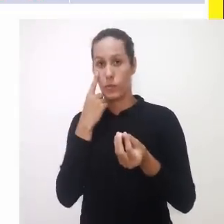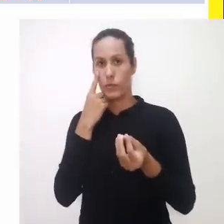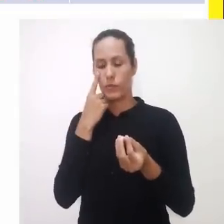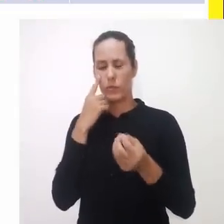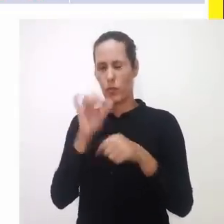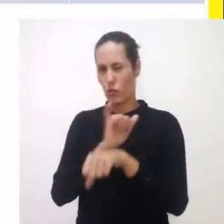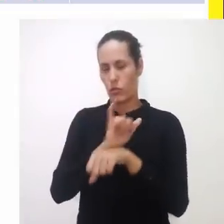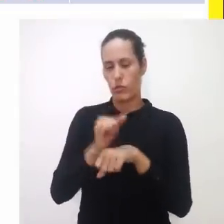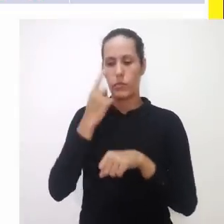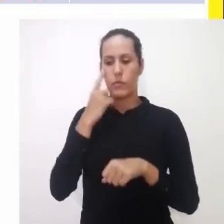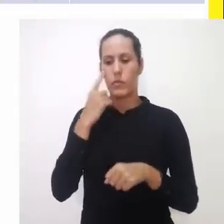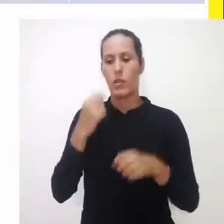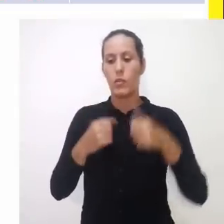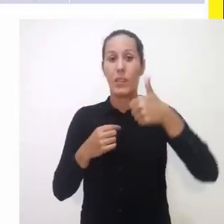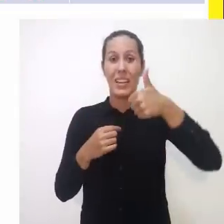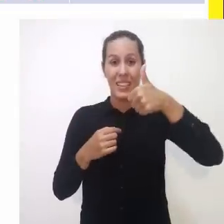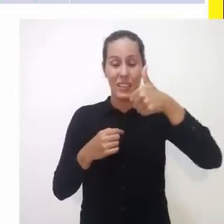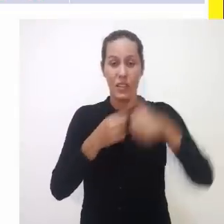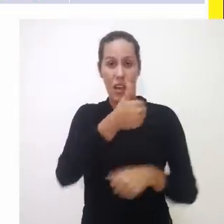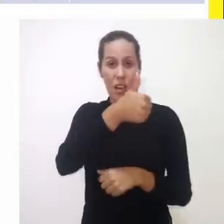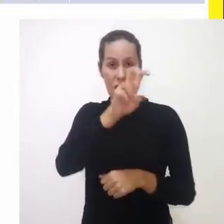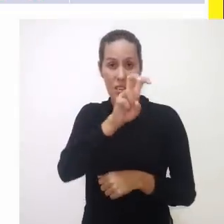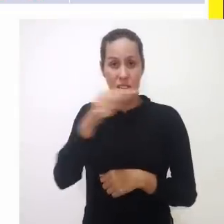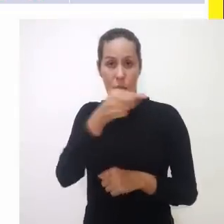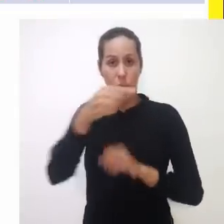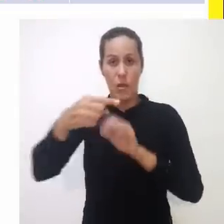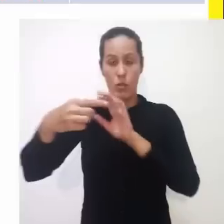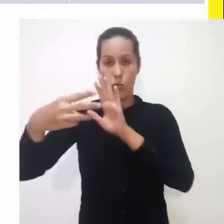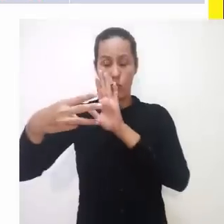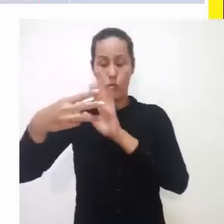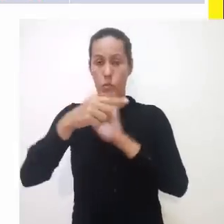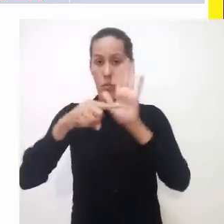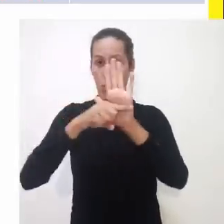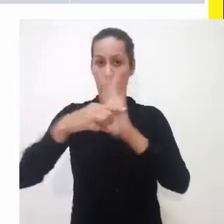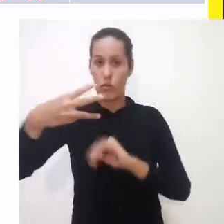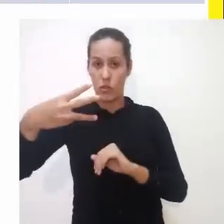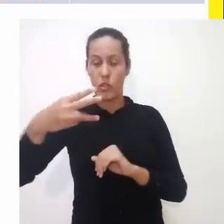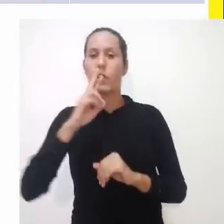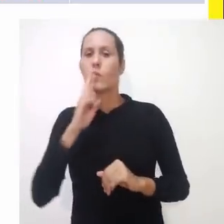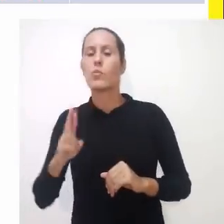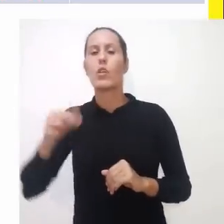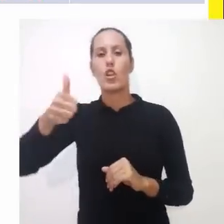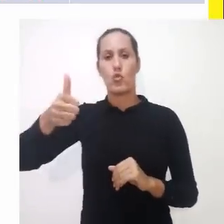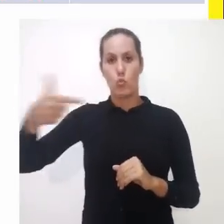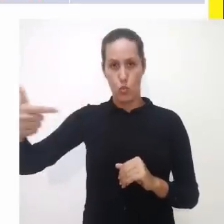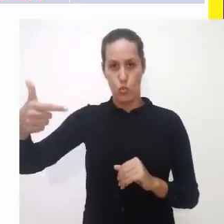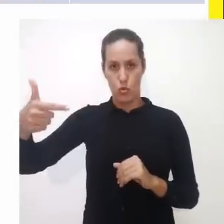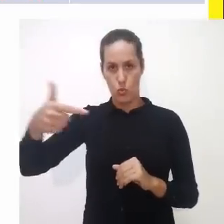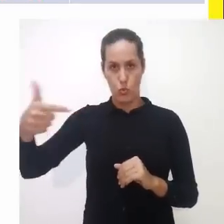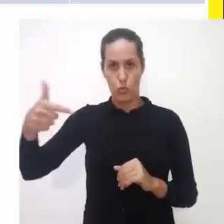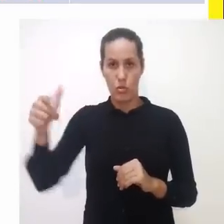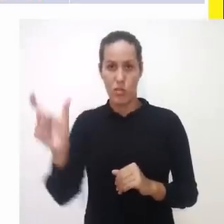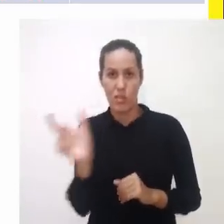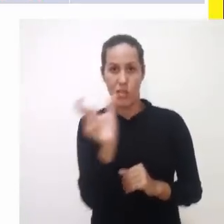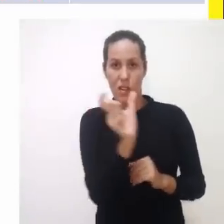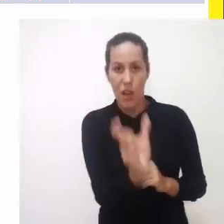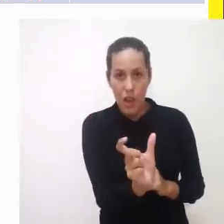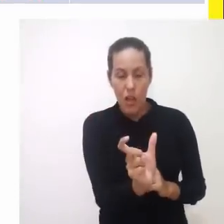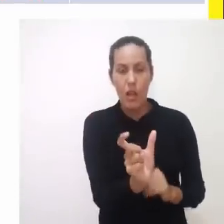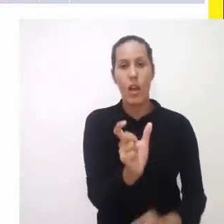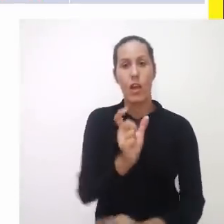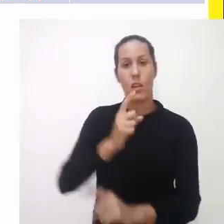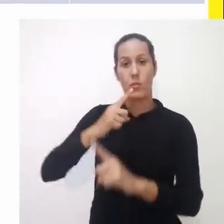esse polígono. Então eu vou pegar 15 menos 3, vai dar 12. Depois eu vou pegar o resultado do 12, multiplicar